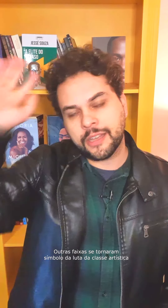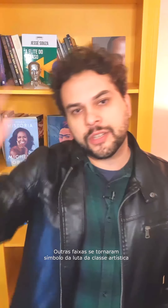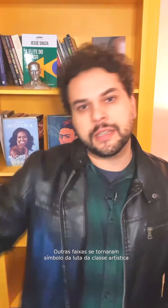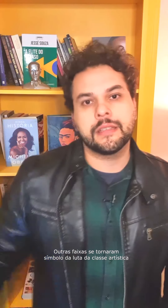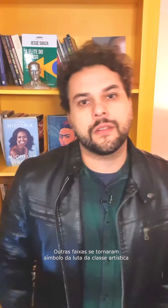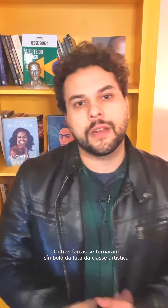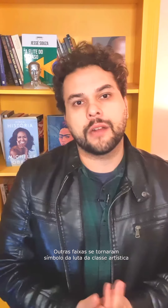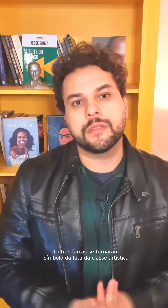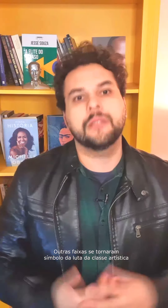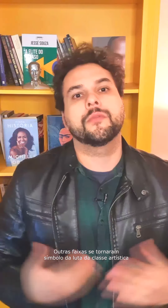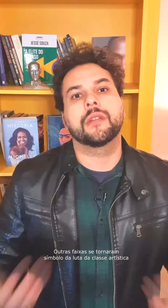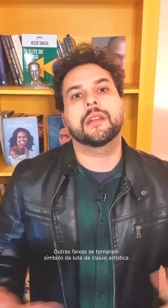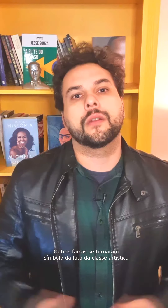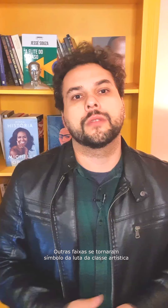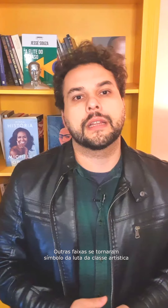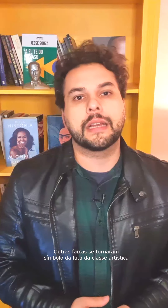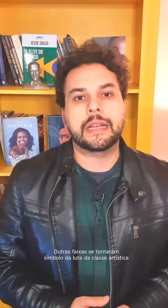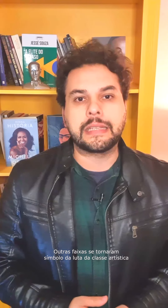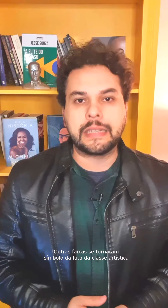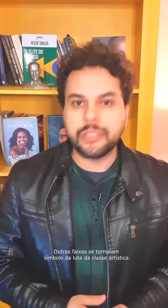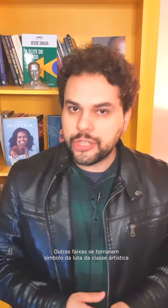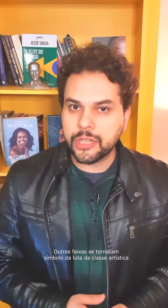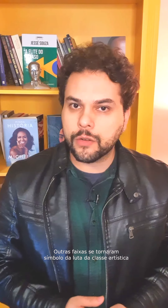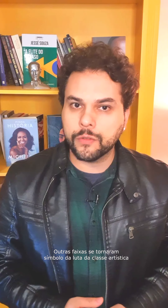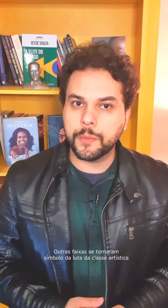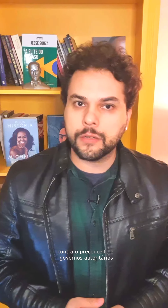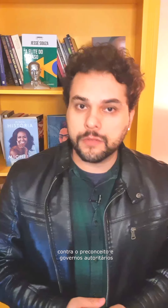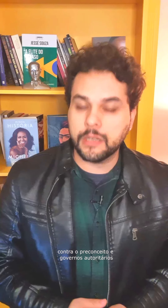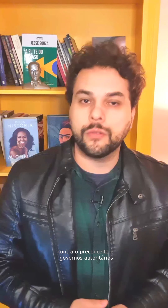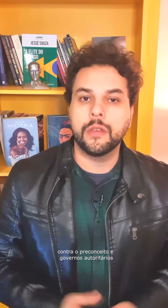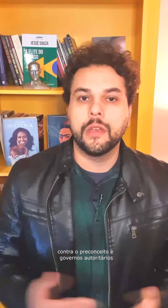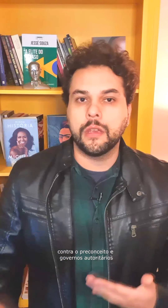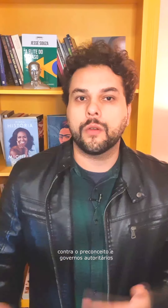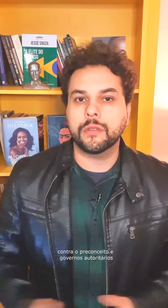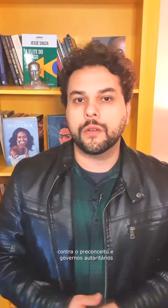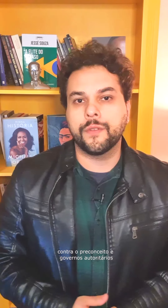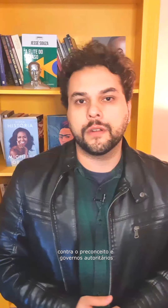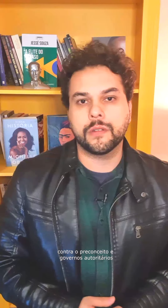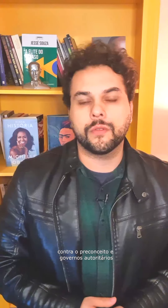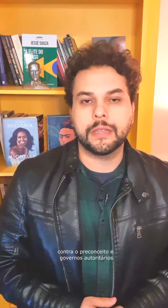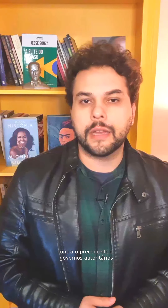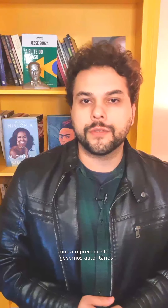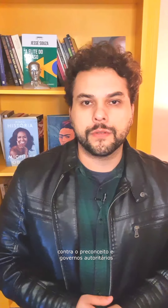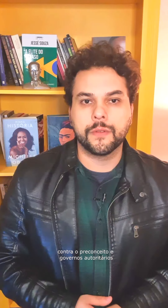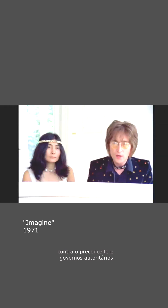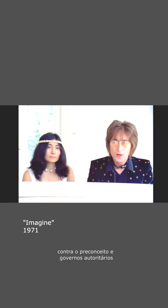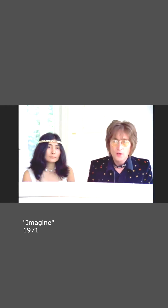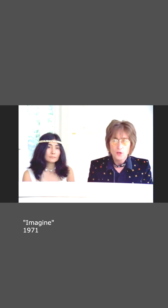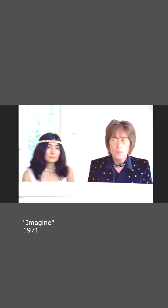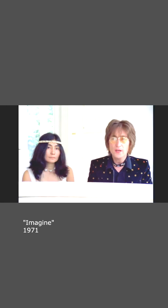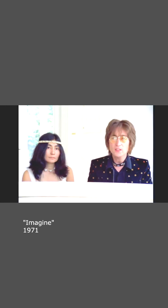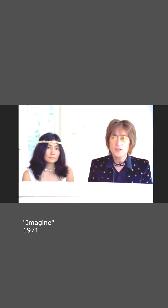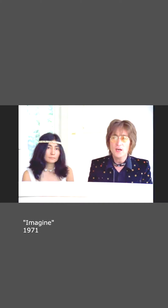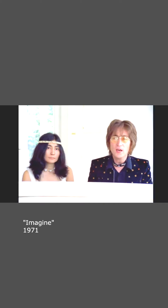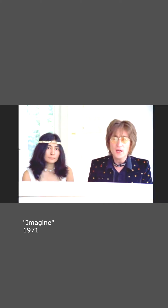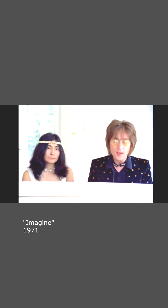As faixas aí se tornaram um símbolo, né, da luta da classe artística contra o preconceito e contra governos autoritários.